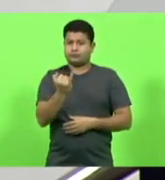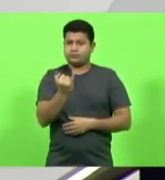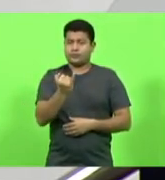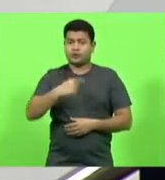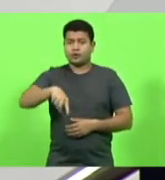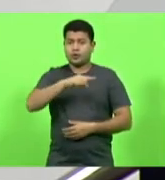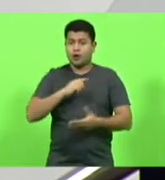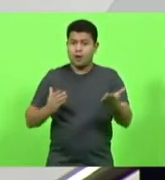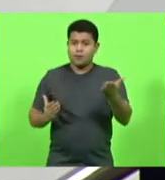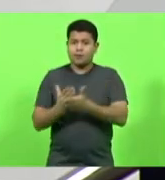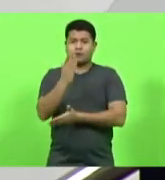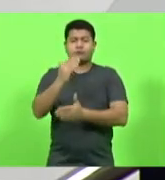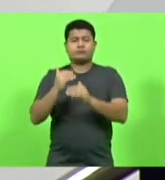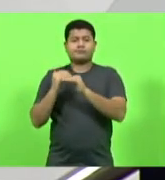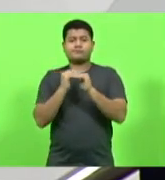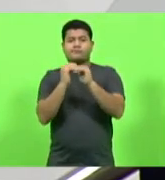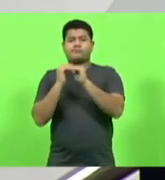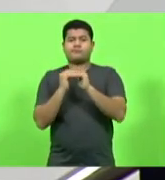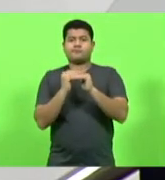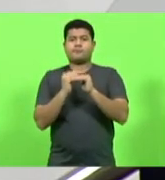aprovamos por unanimidade